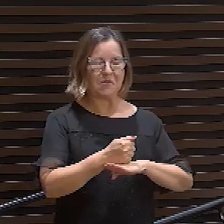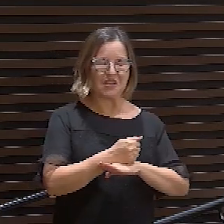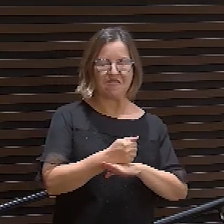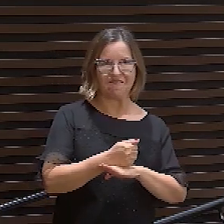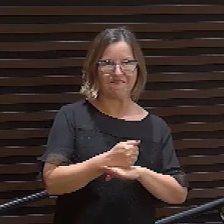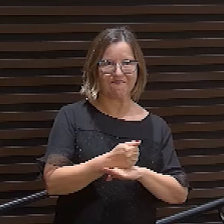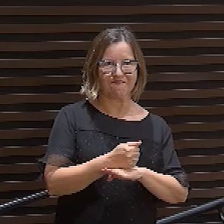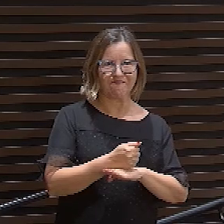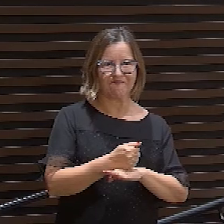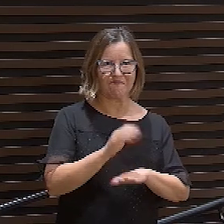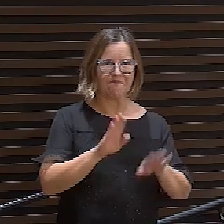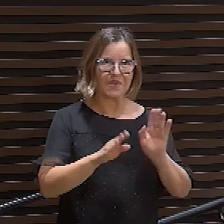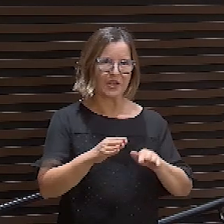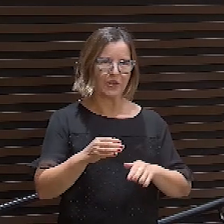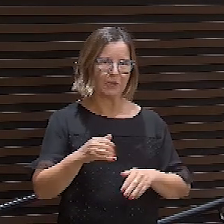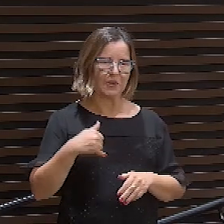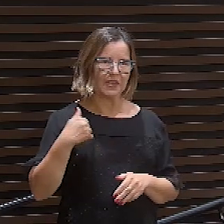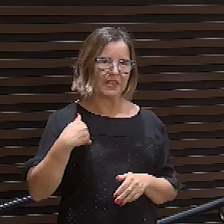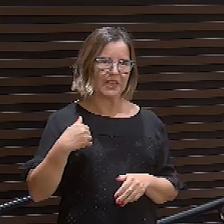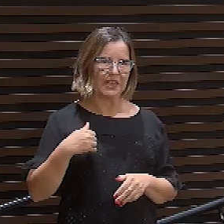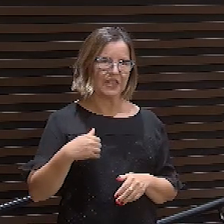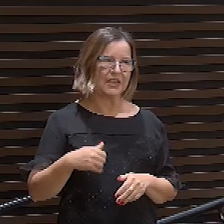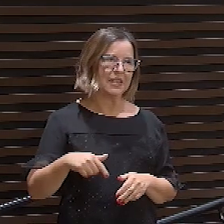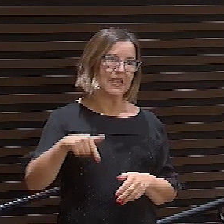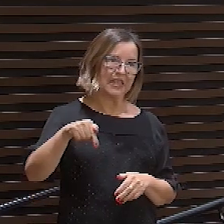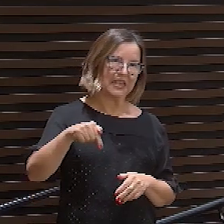agora 76 anos.